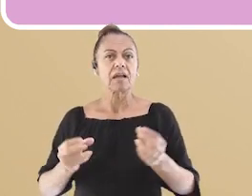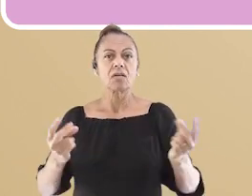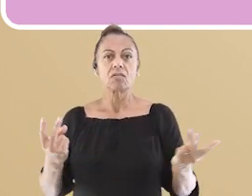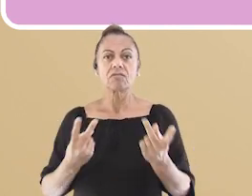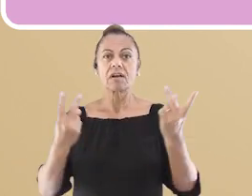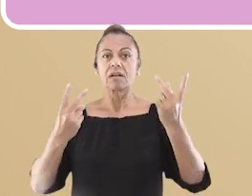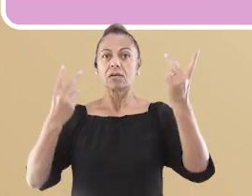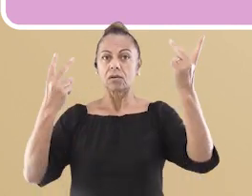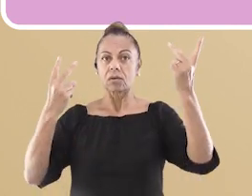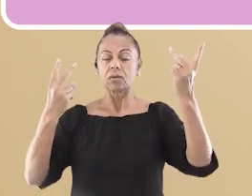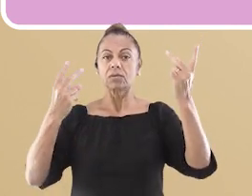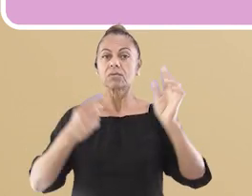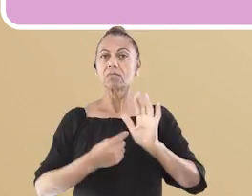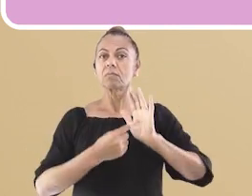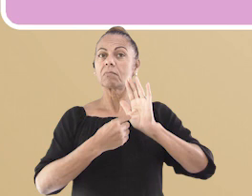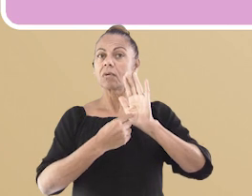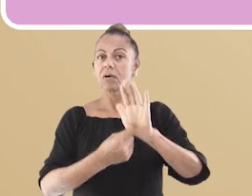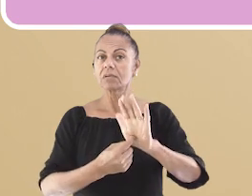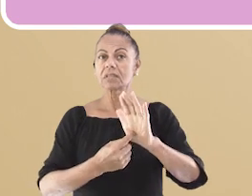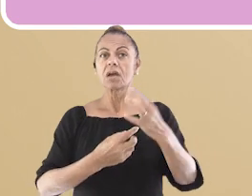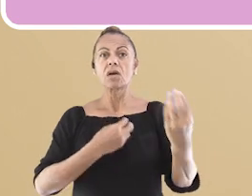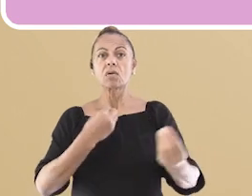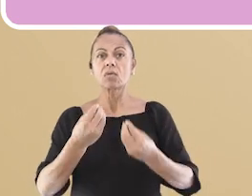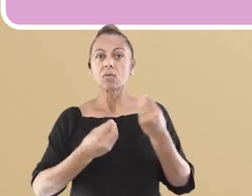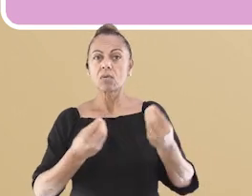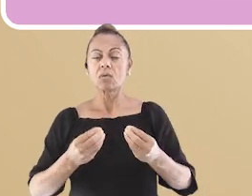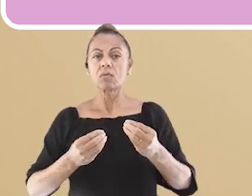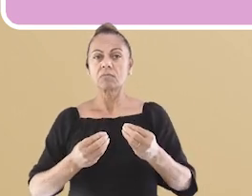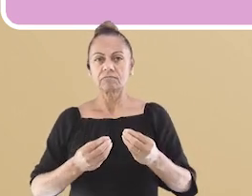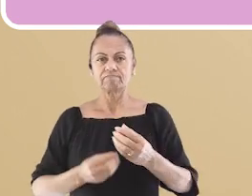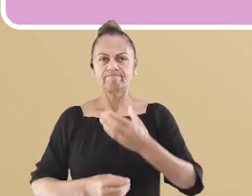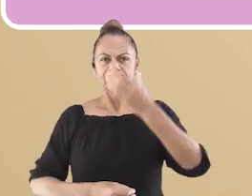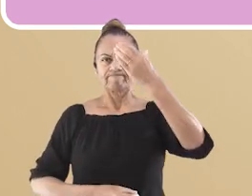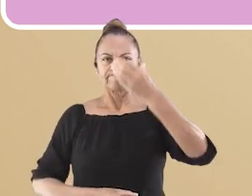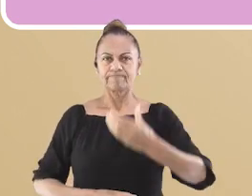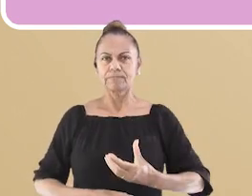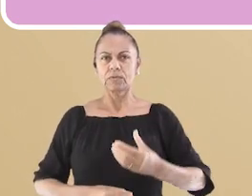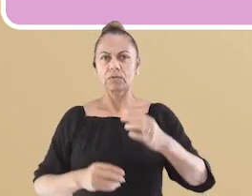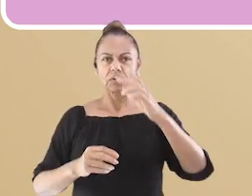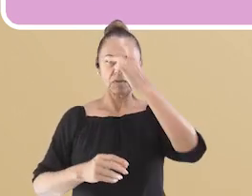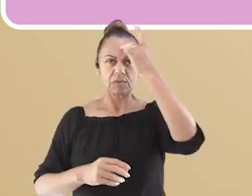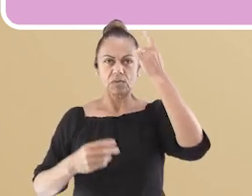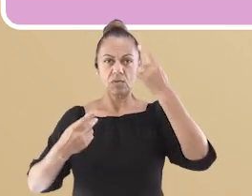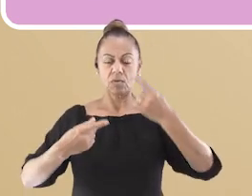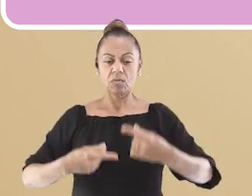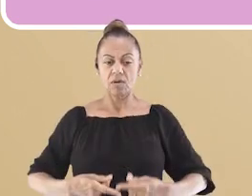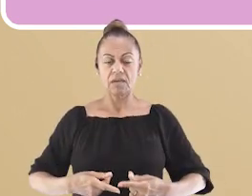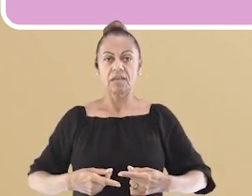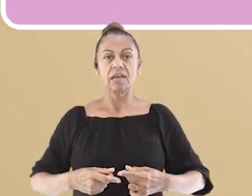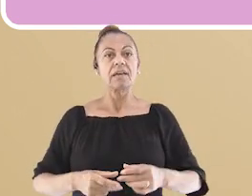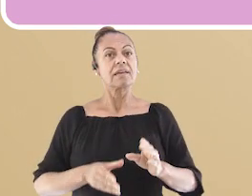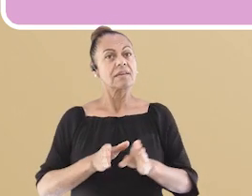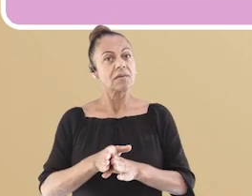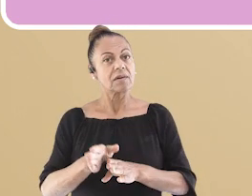ambiente. Os valores direcionam a conduta humana e orientam